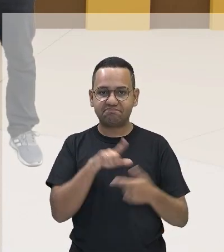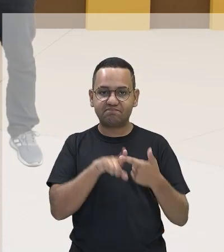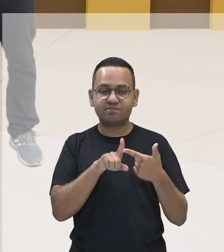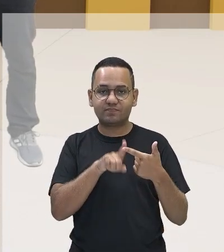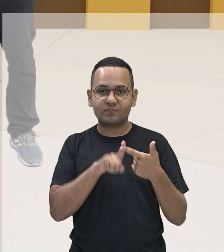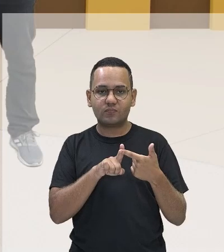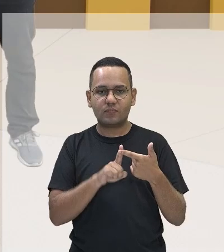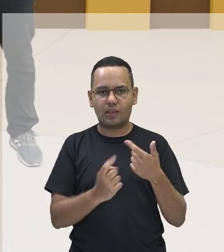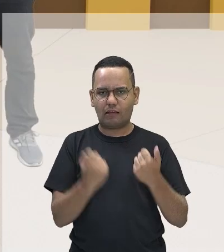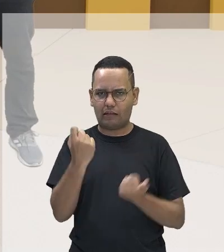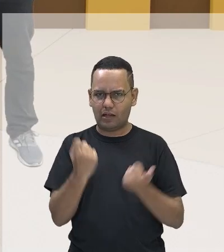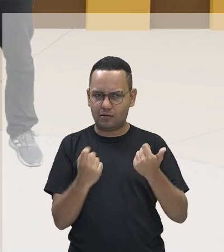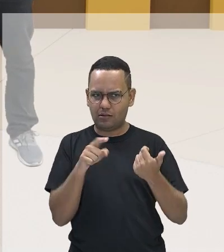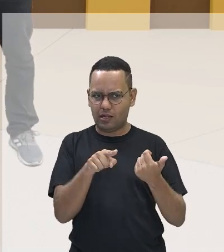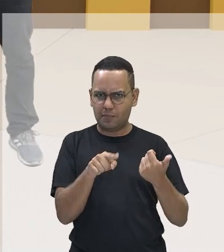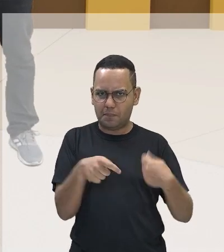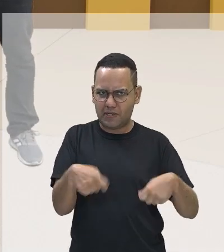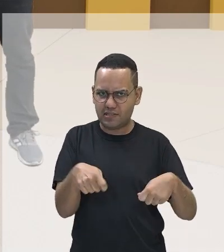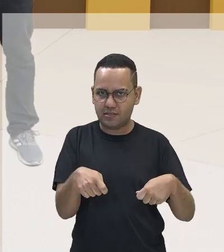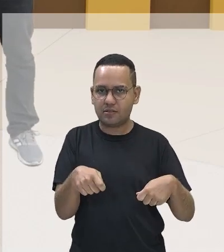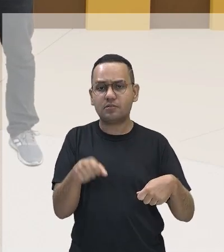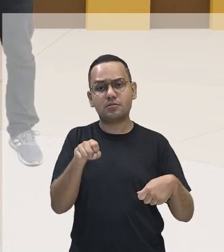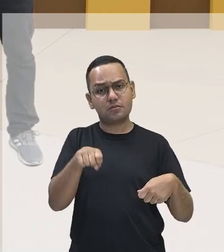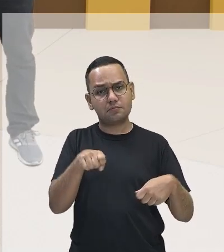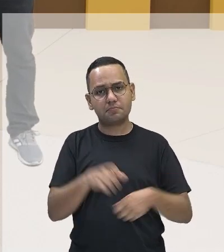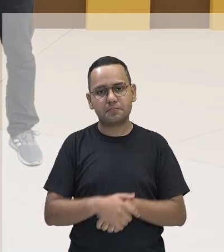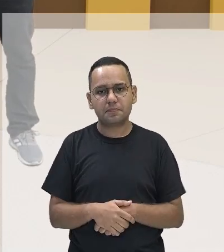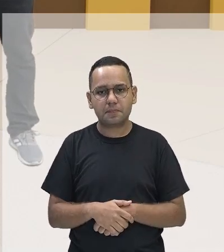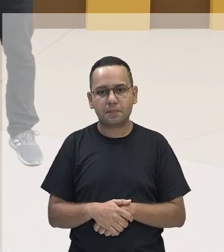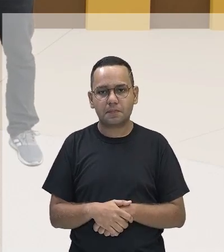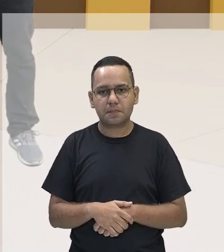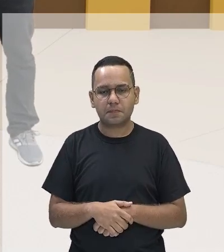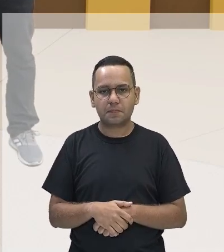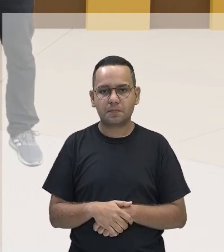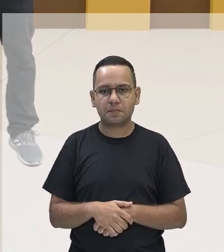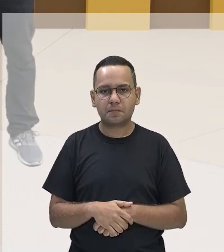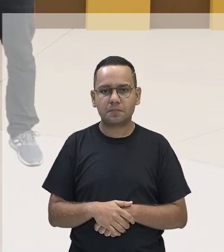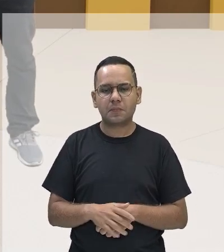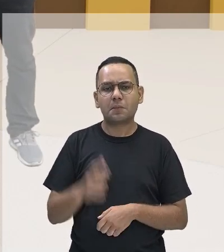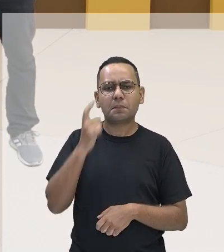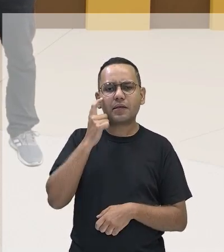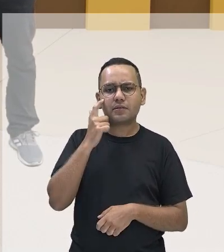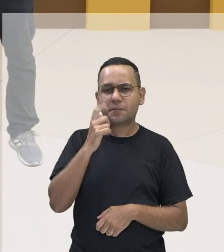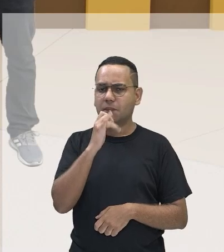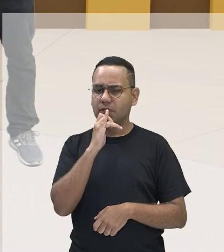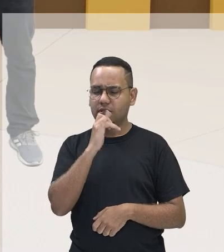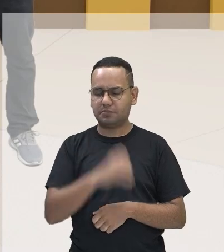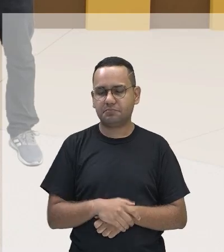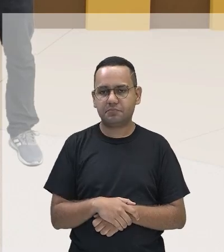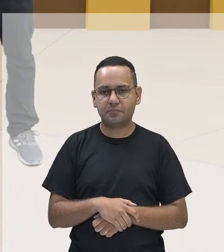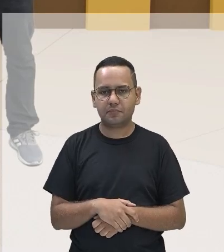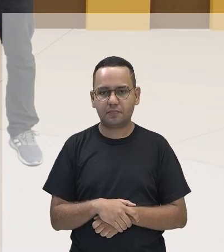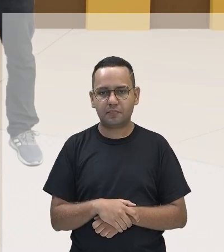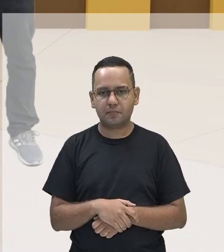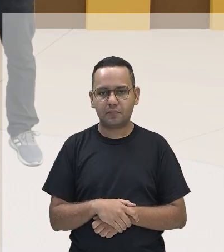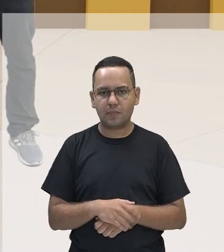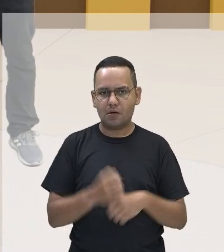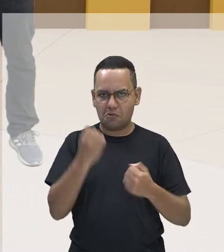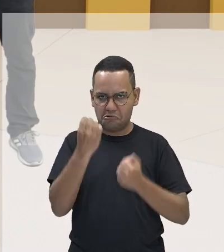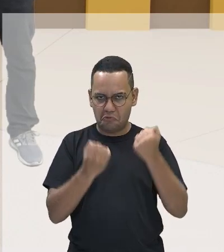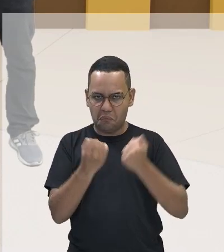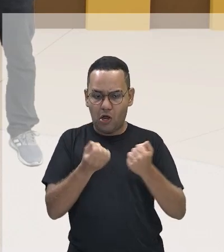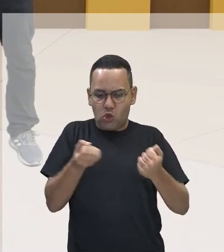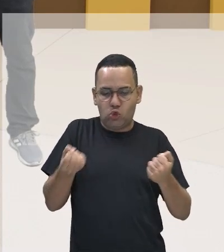automóvel não é necessário? Com certeza é necessário. Mas, de repente, você aí quer pegar aquele automóvel, quer comprar aquele automóvel do ano, saiu